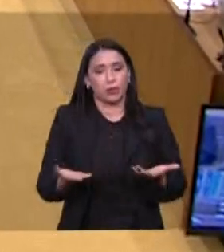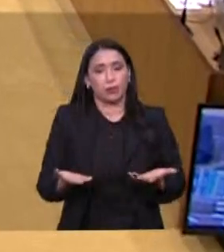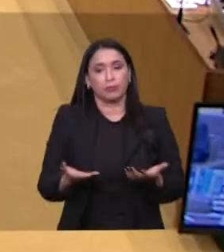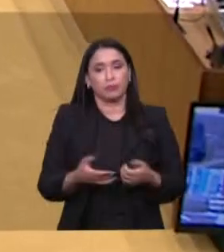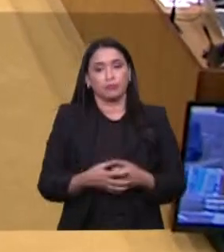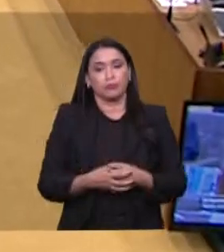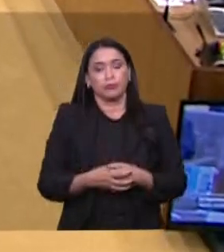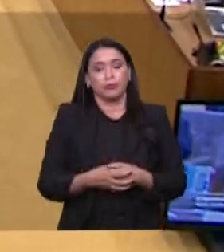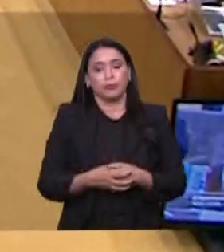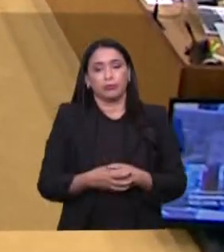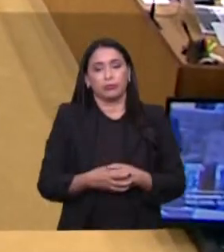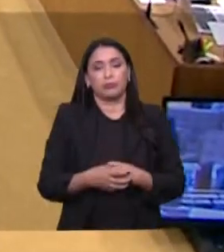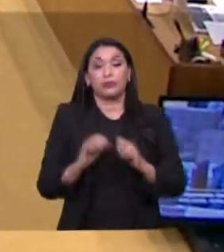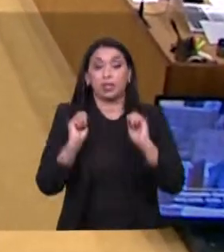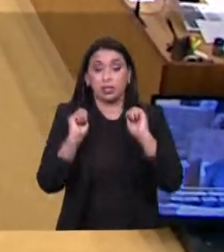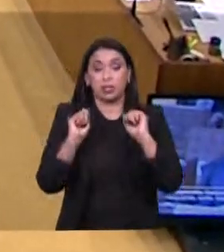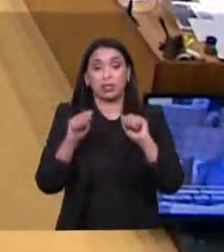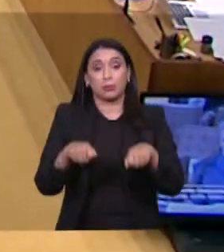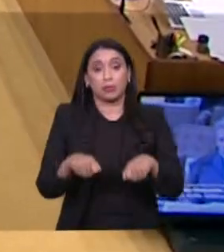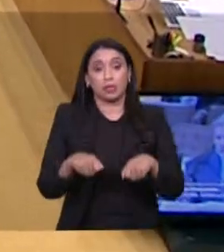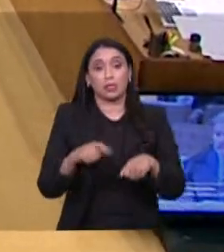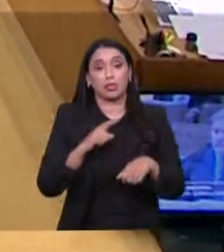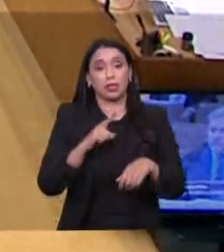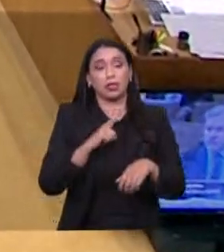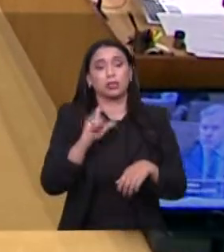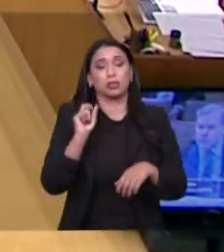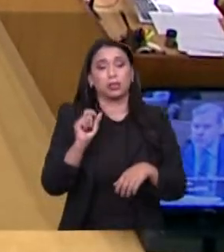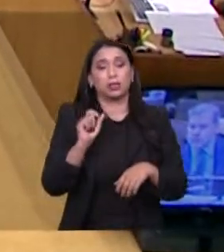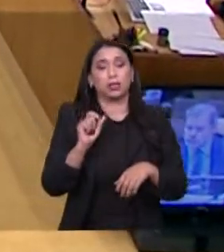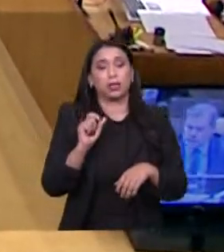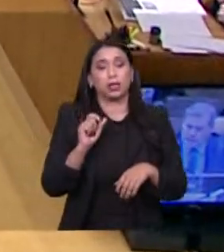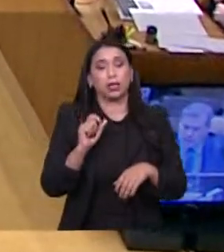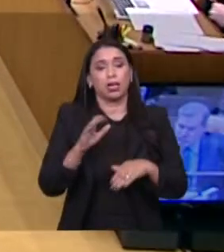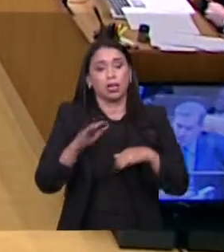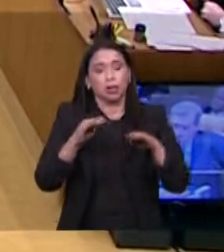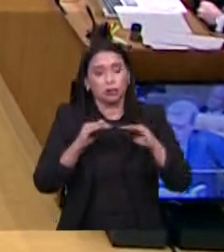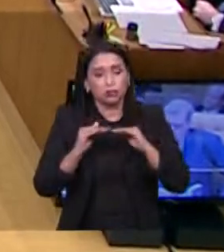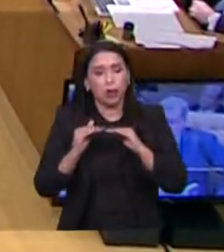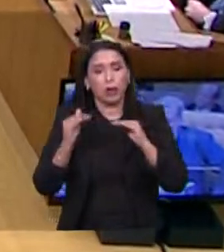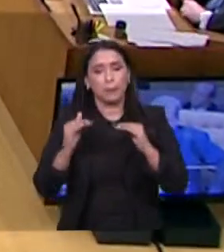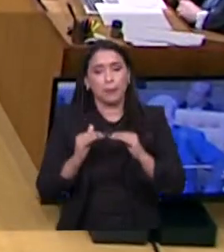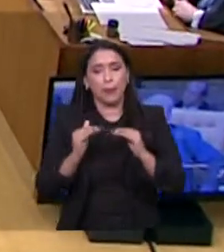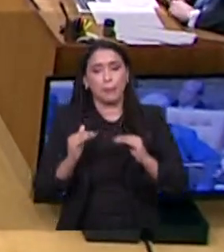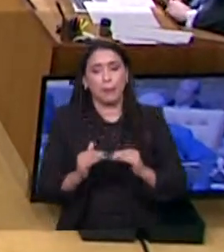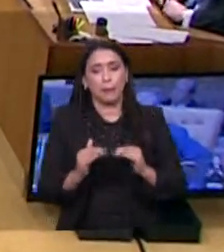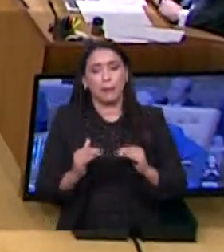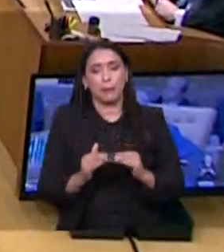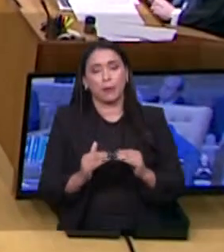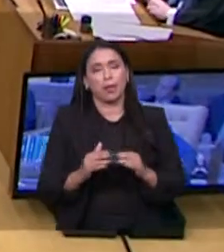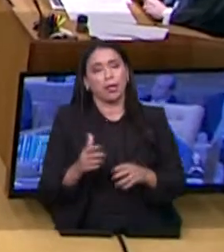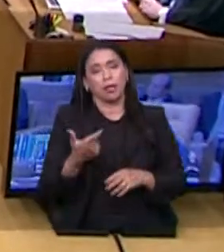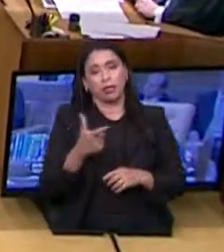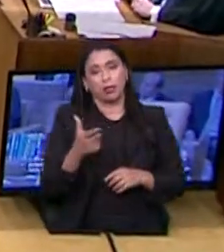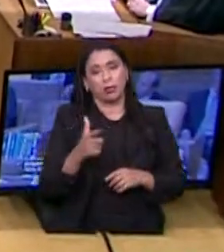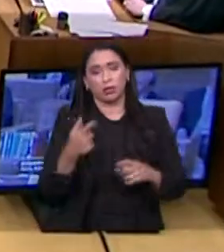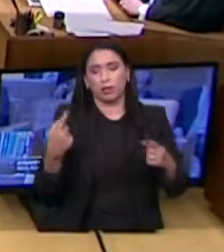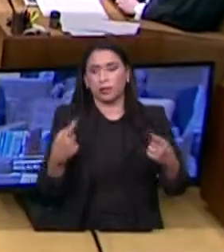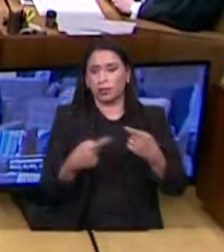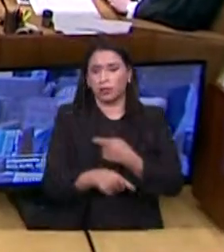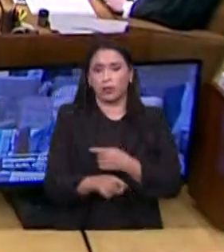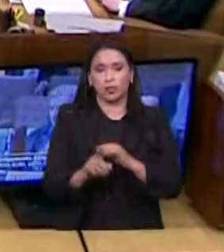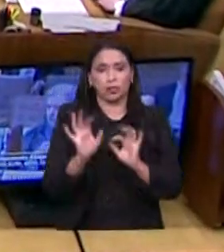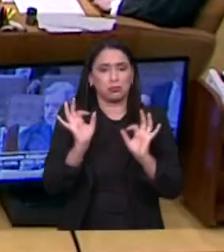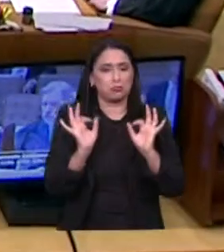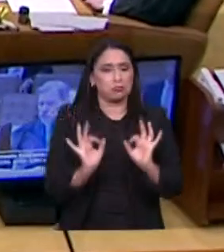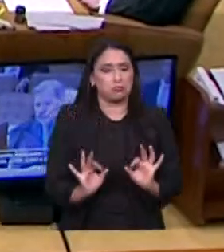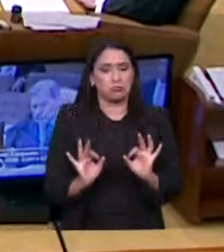e essa capacidade imensa de tentar construir um consenso, e naquilo que não houve, Sua Excelência assim divergiu. De tal sorte